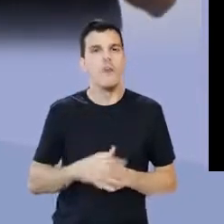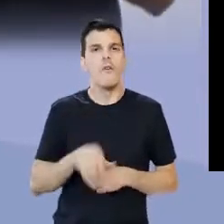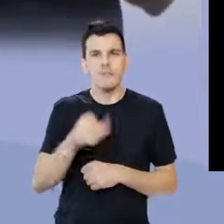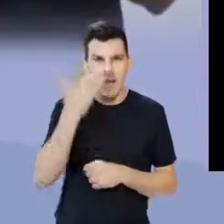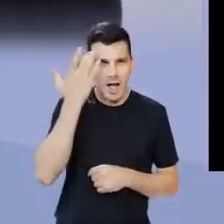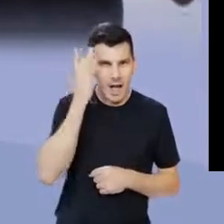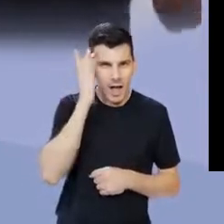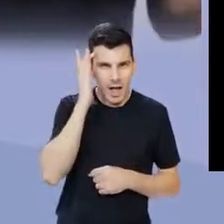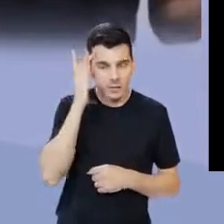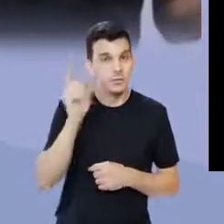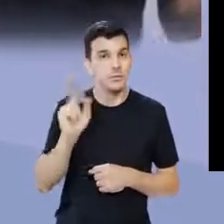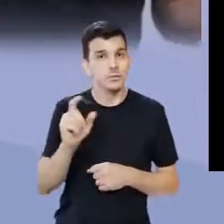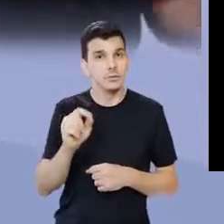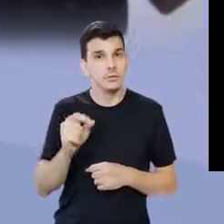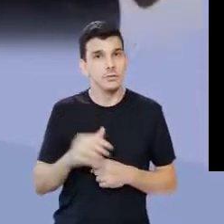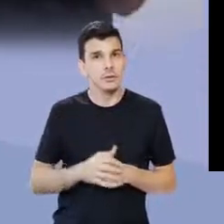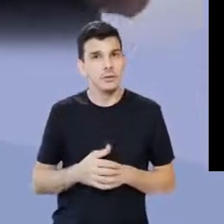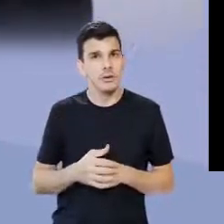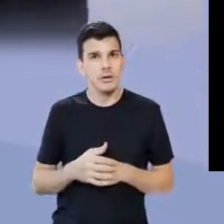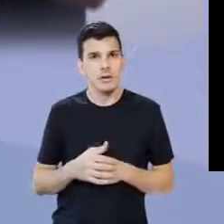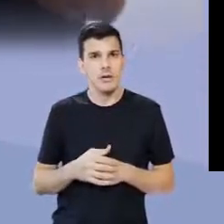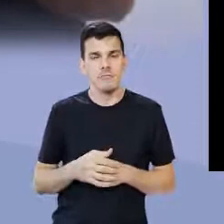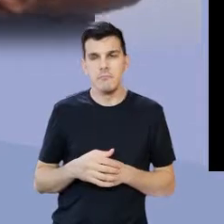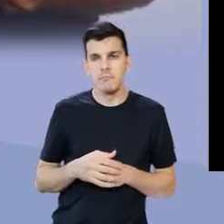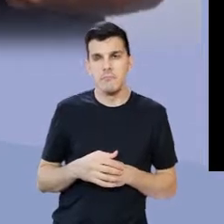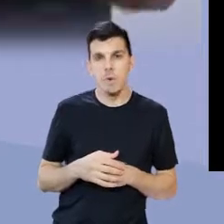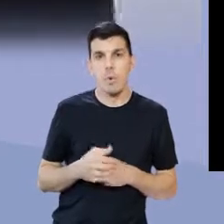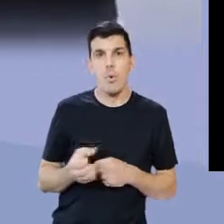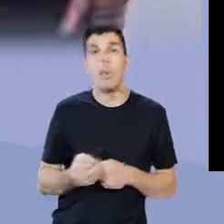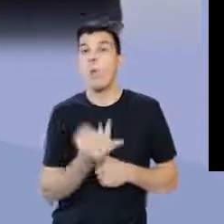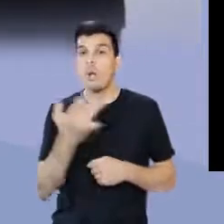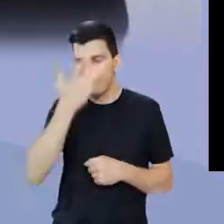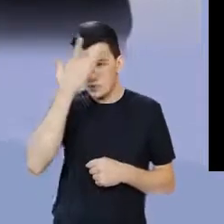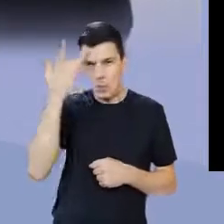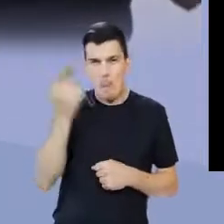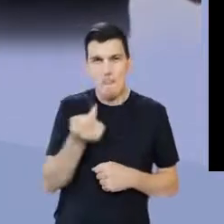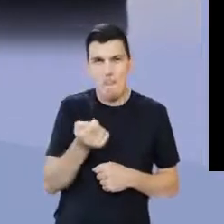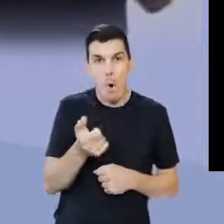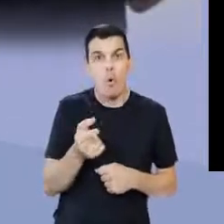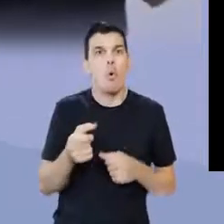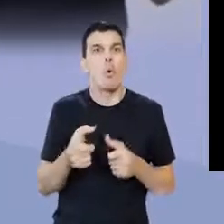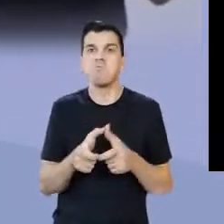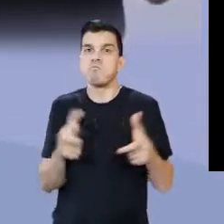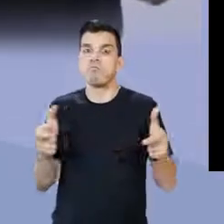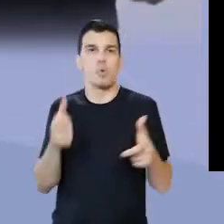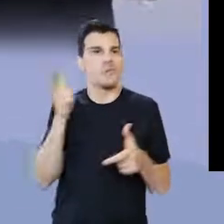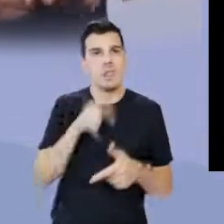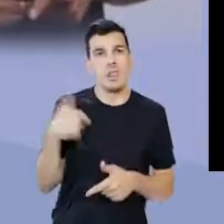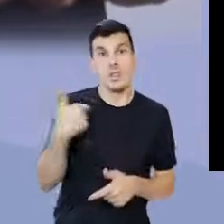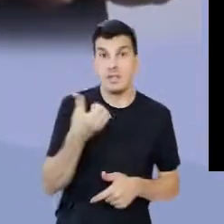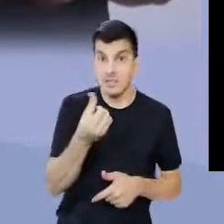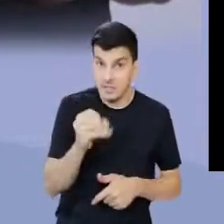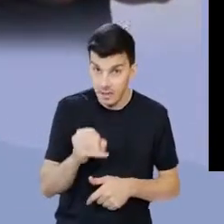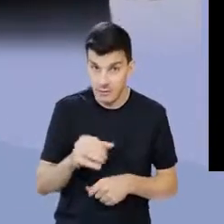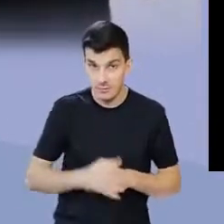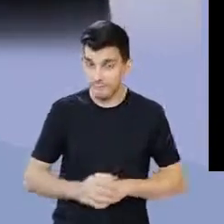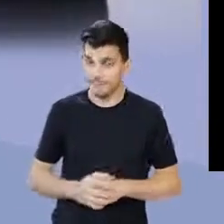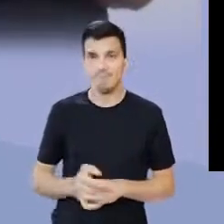você acha que muitos ou poucos chegavam a 60 anos se tratando de uma cidade militar? Quero ouvir de